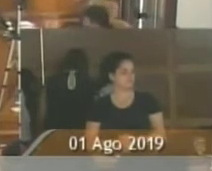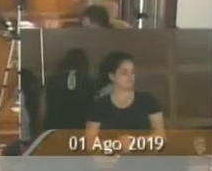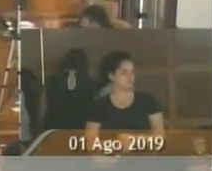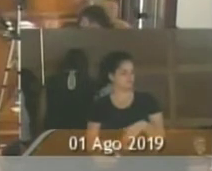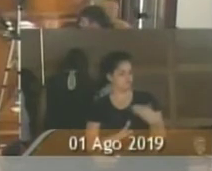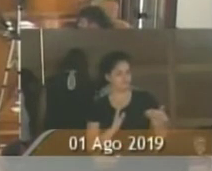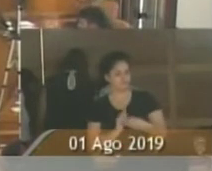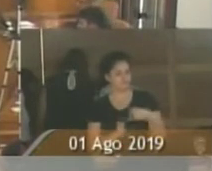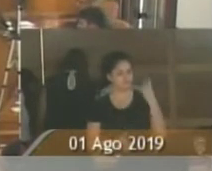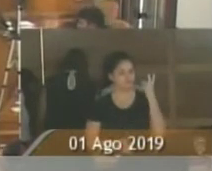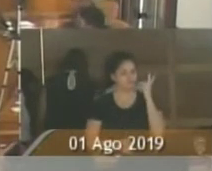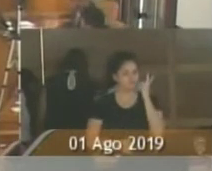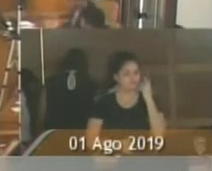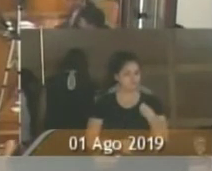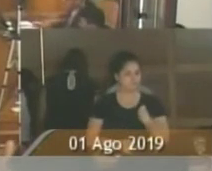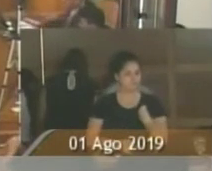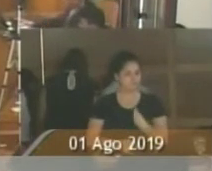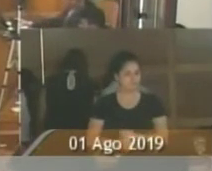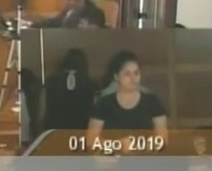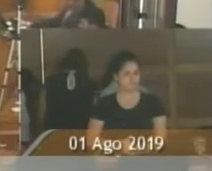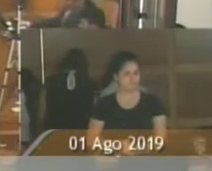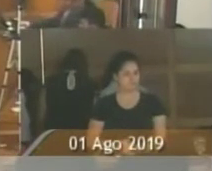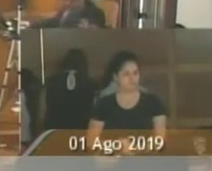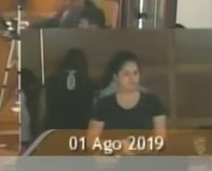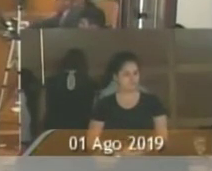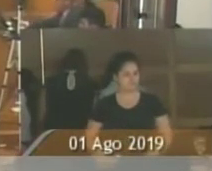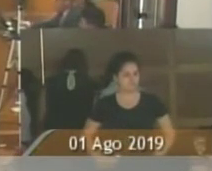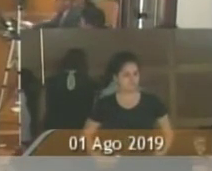Todos os vereadores estão presentes?